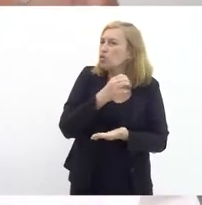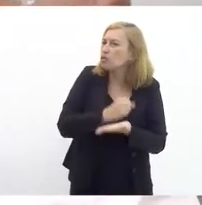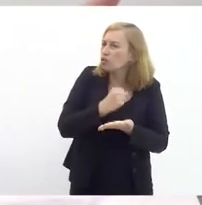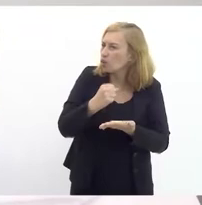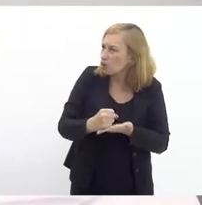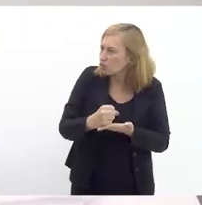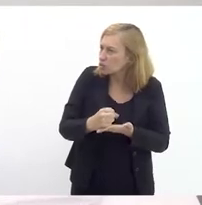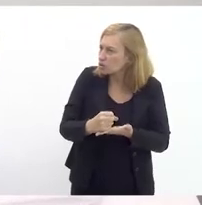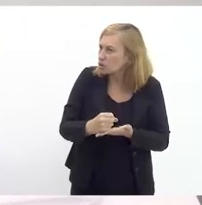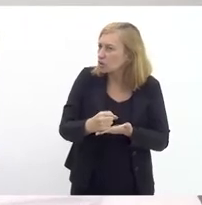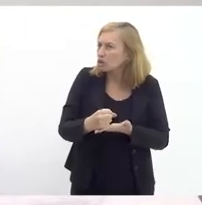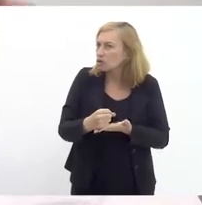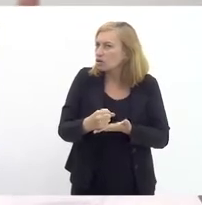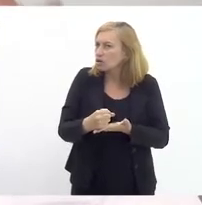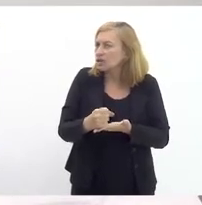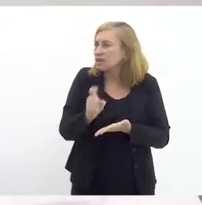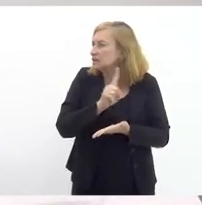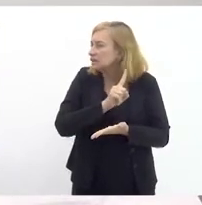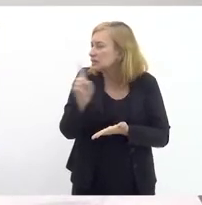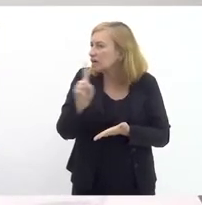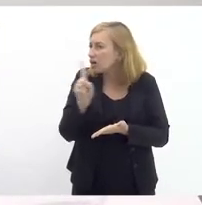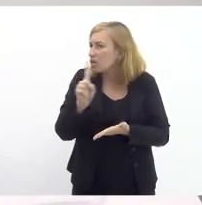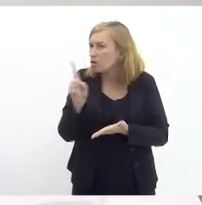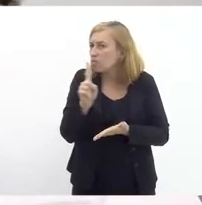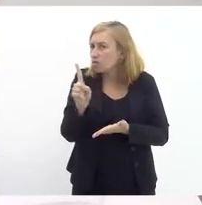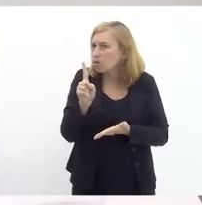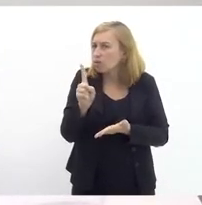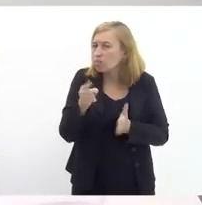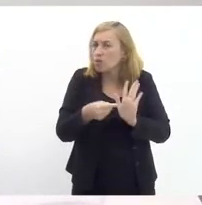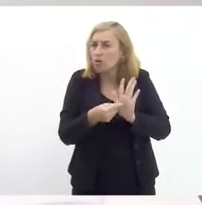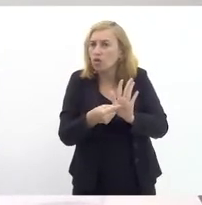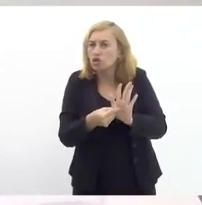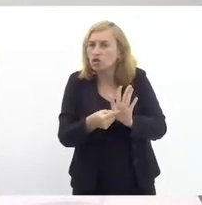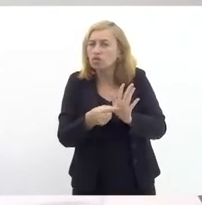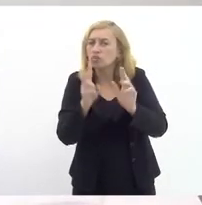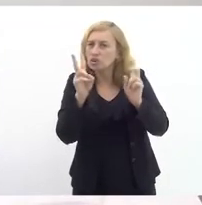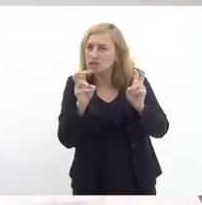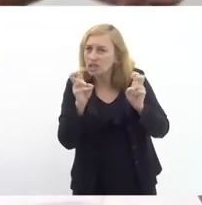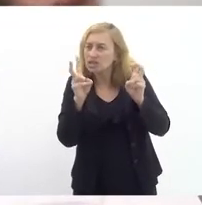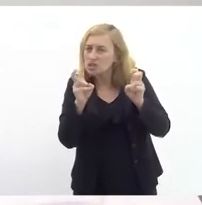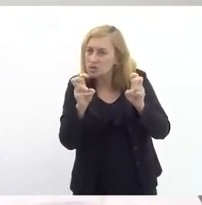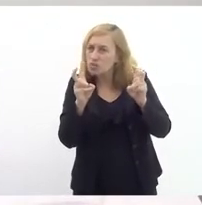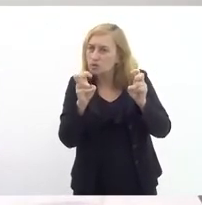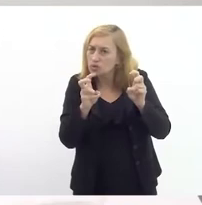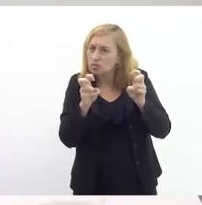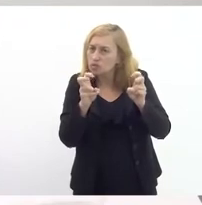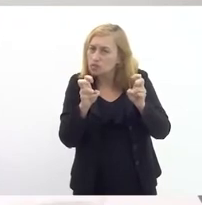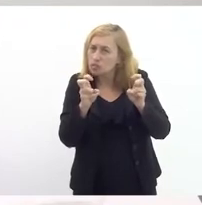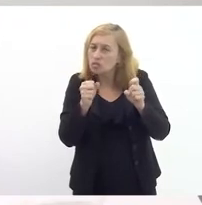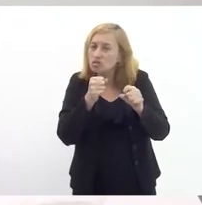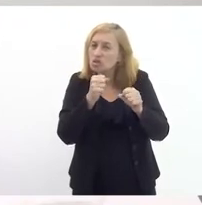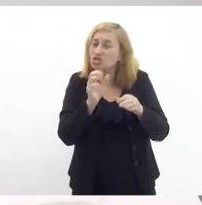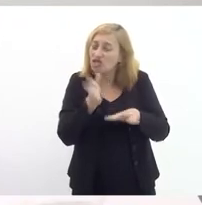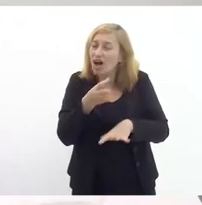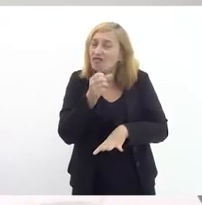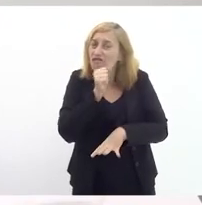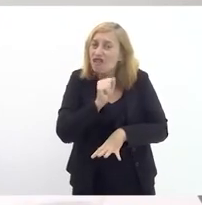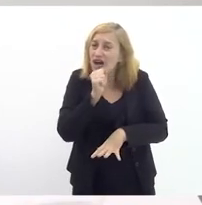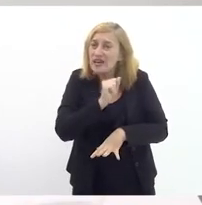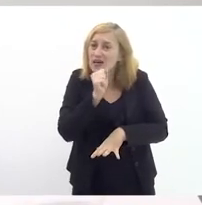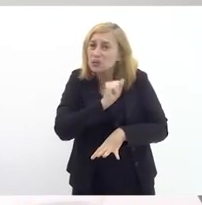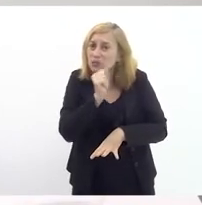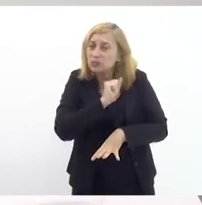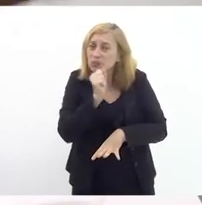o aditamento, não coloca essas questões que já são questões antigas da